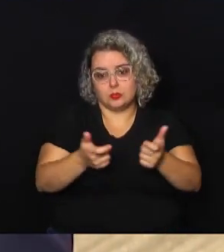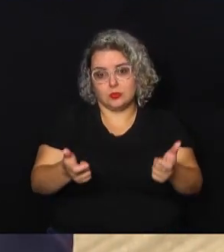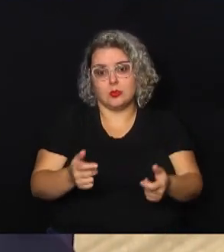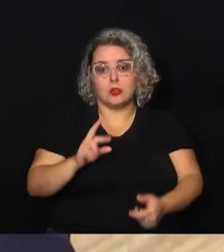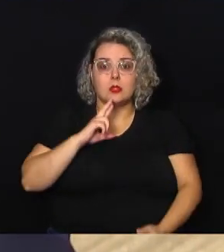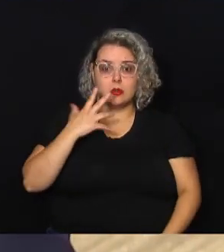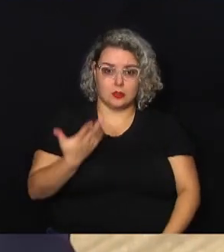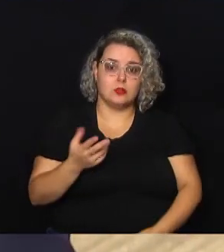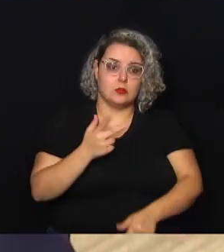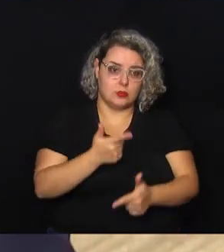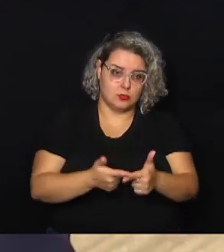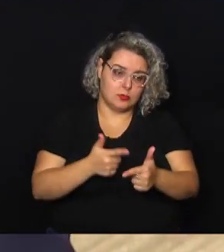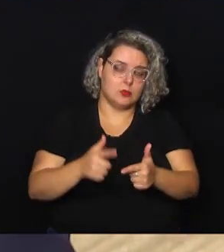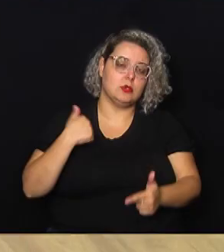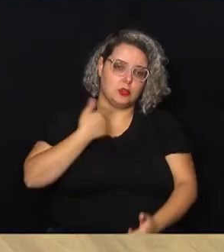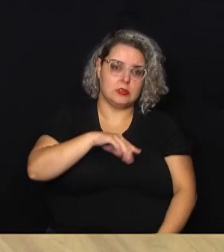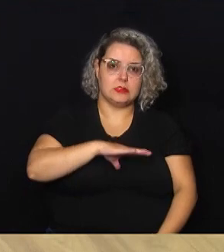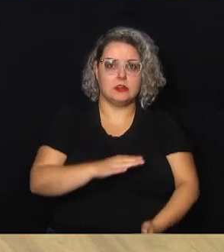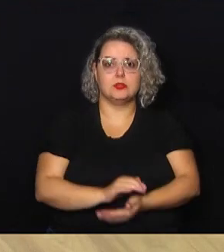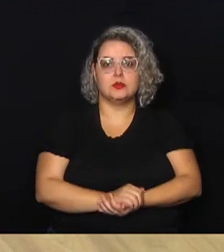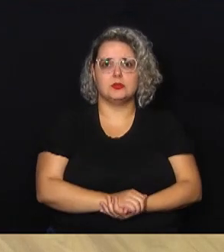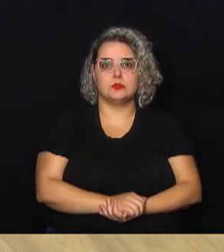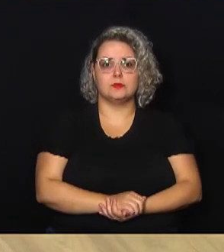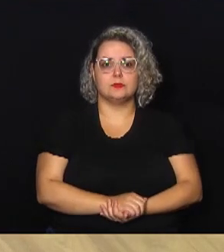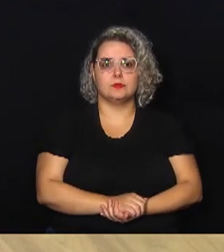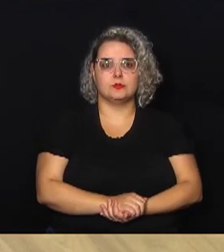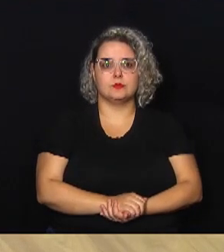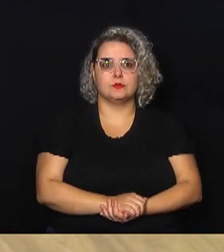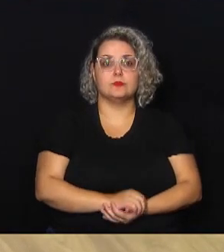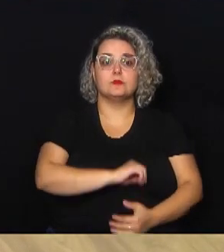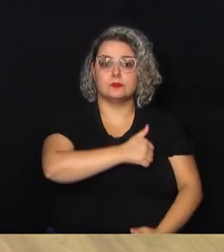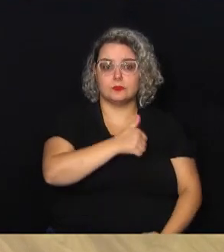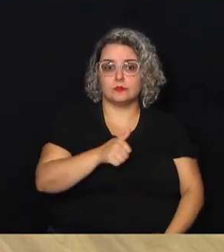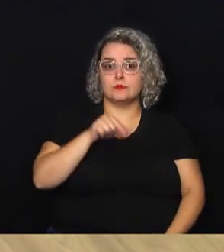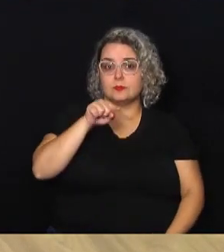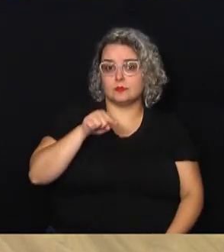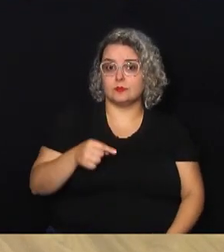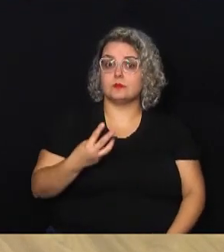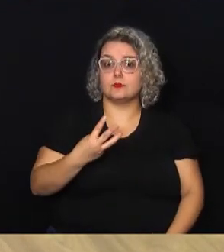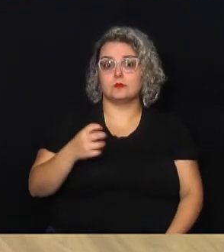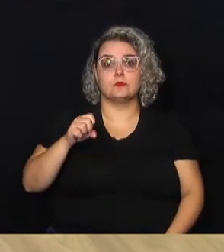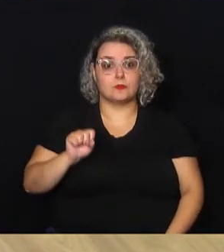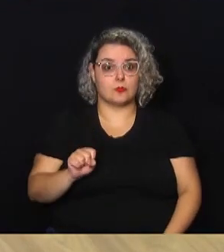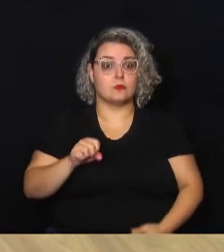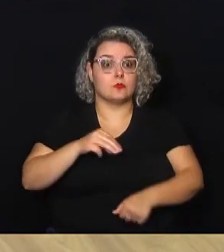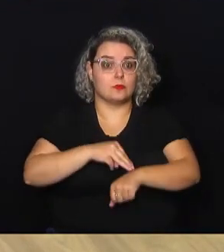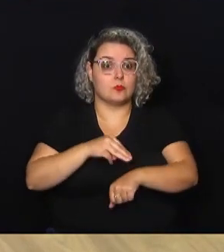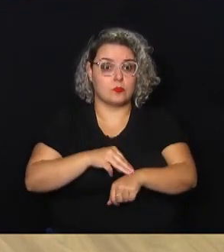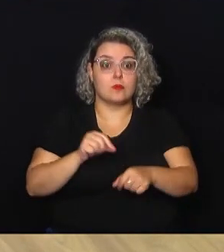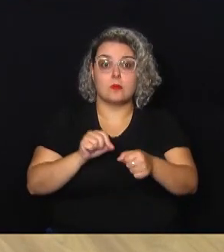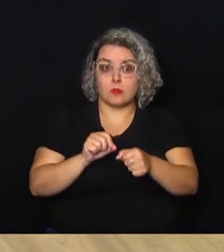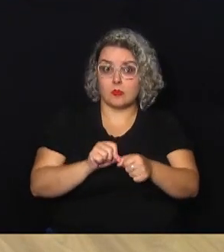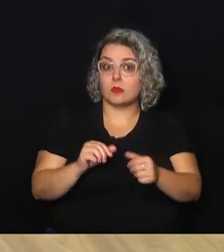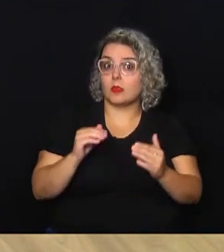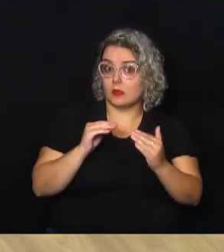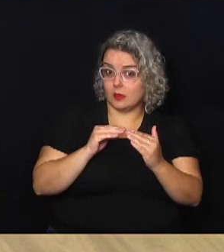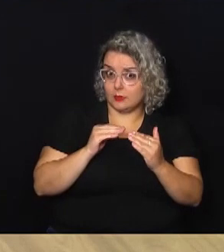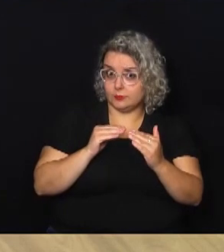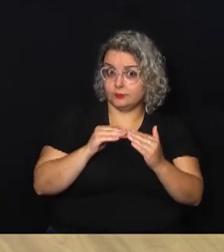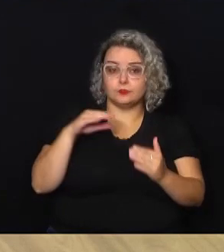esses problemas na nossa cidade 11 horas mais 38 minutos vamos fazer o seguinte